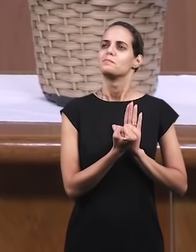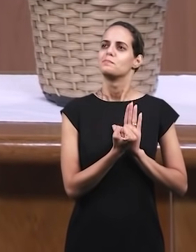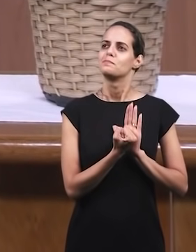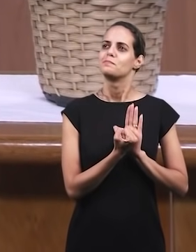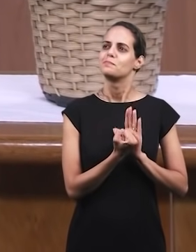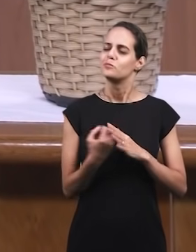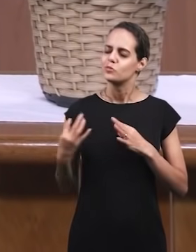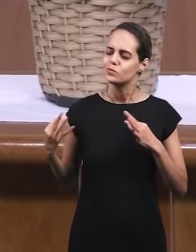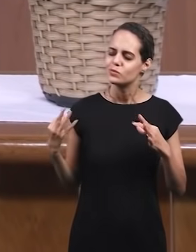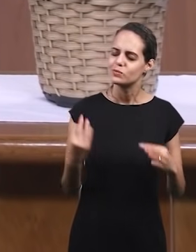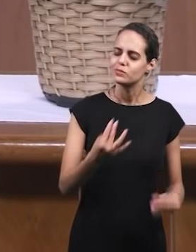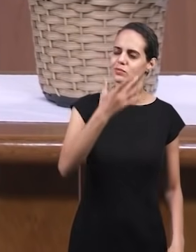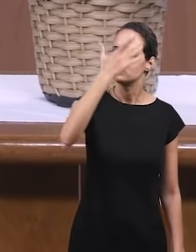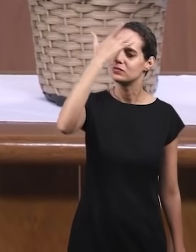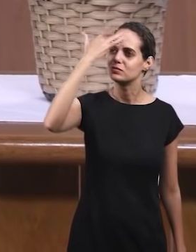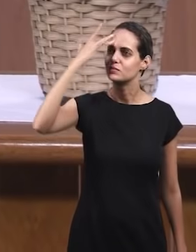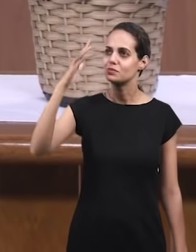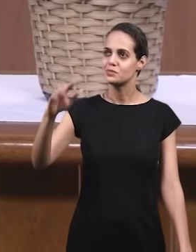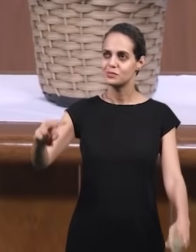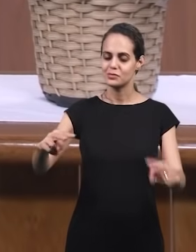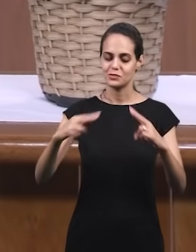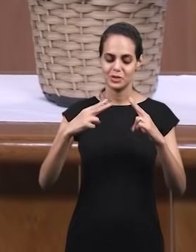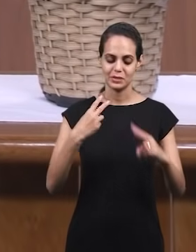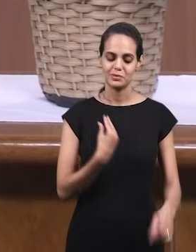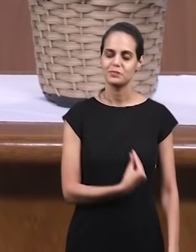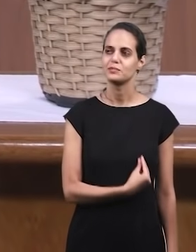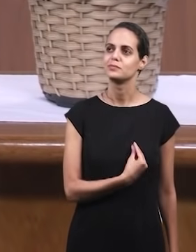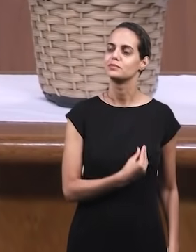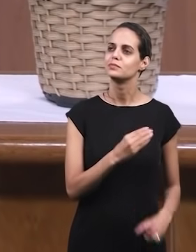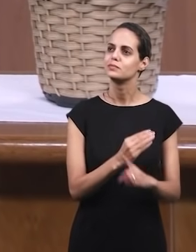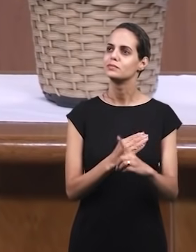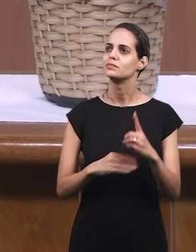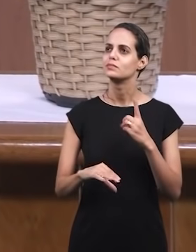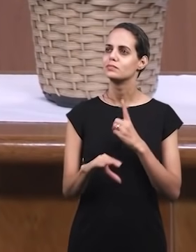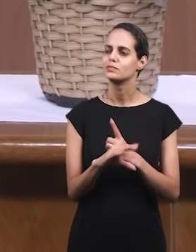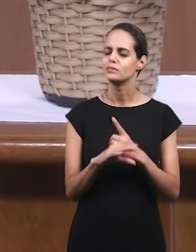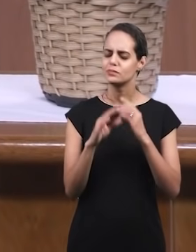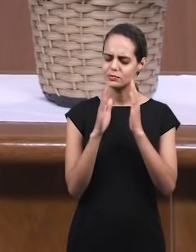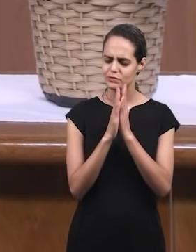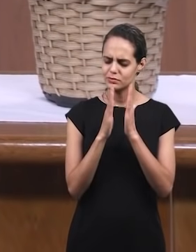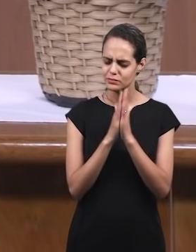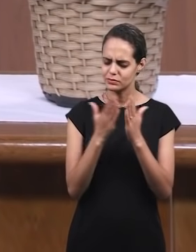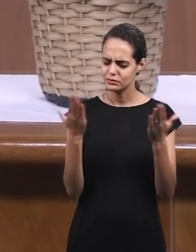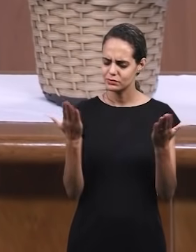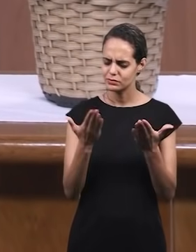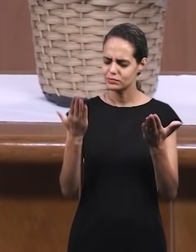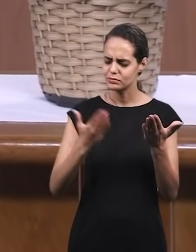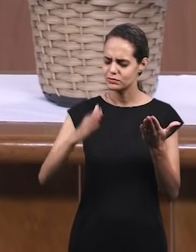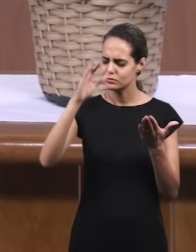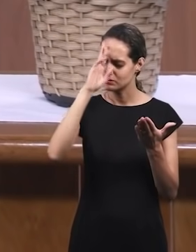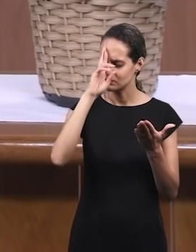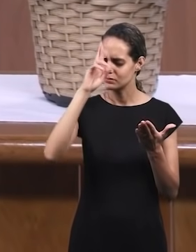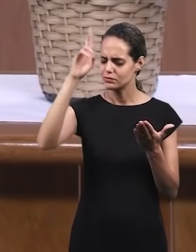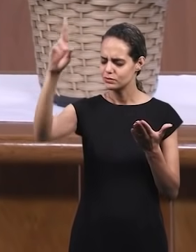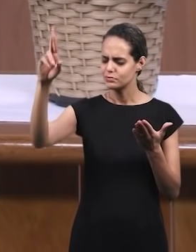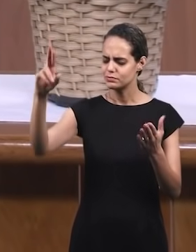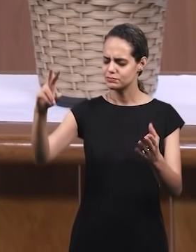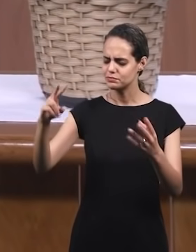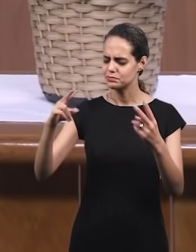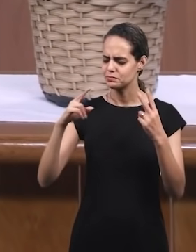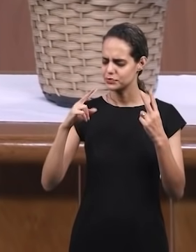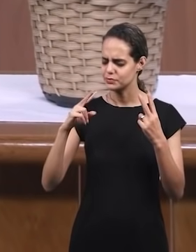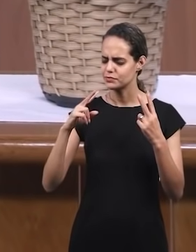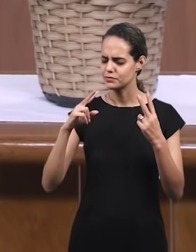vida de todos aqueles que estão participando desse culto. E na oração, nesta oração, na oração